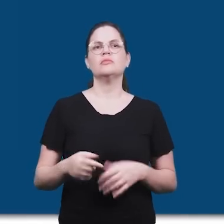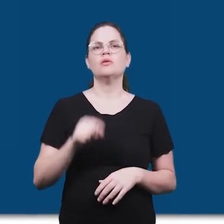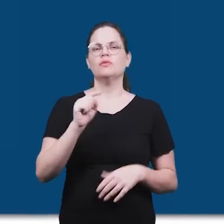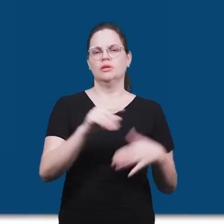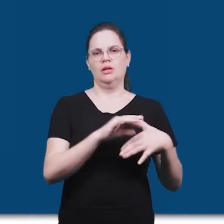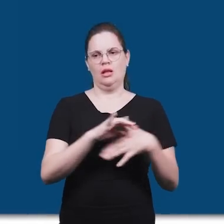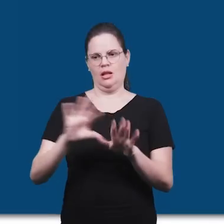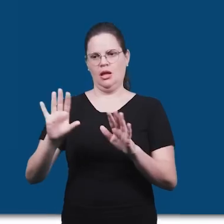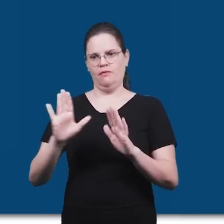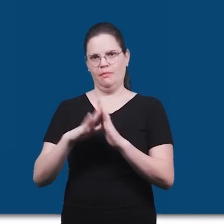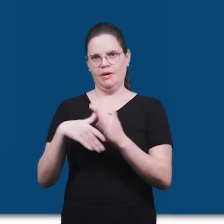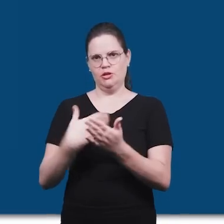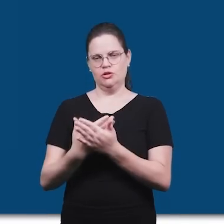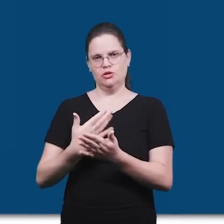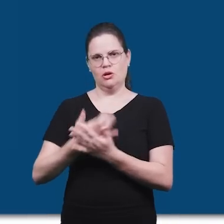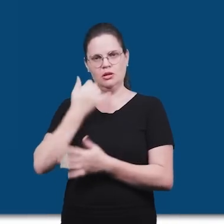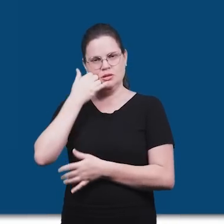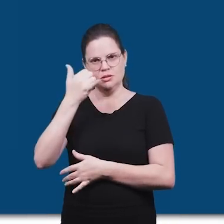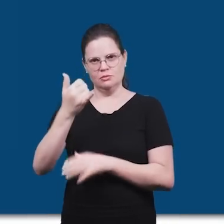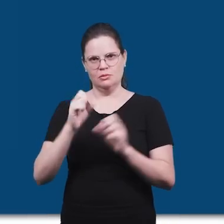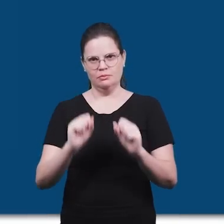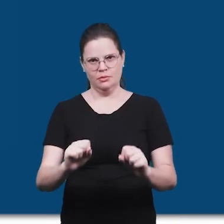levava celular? Pode?